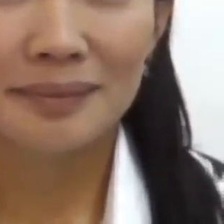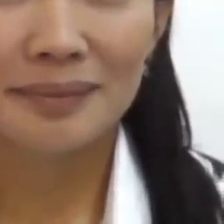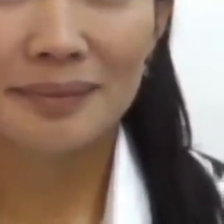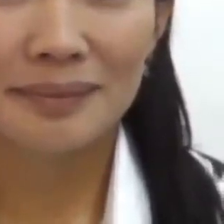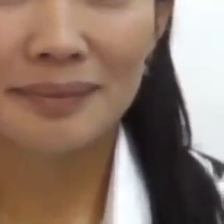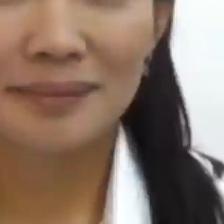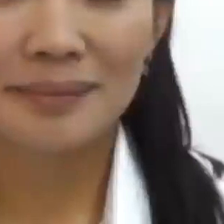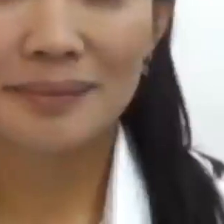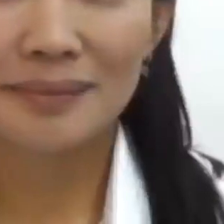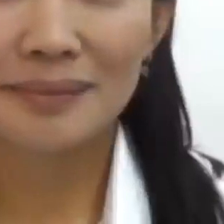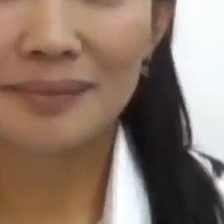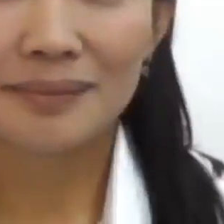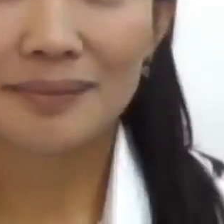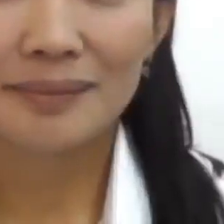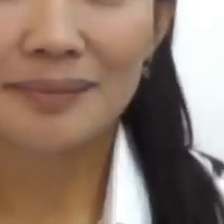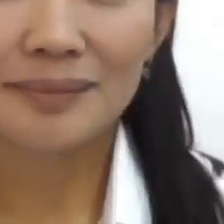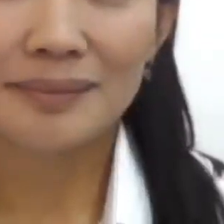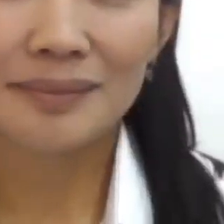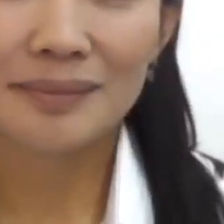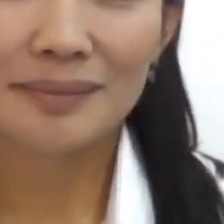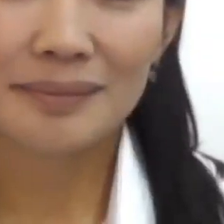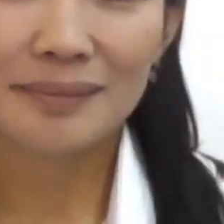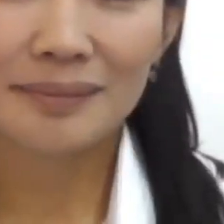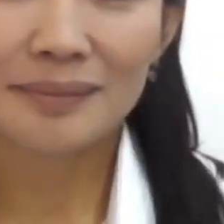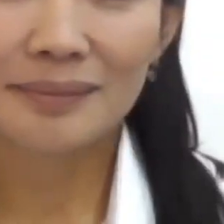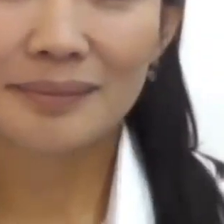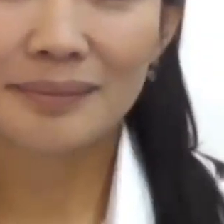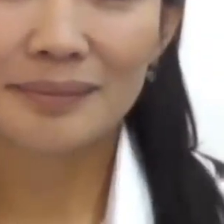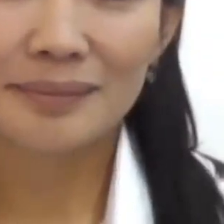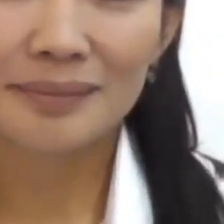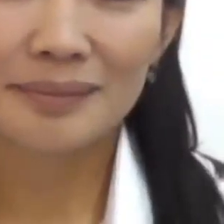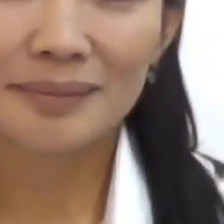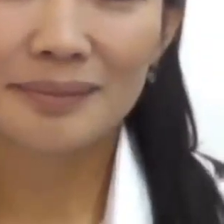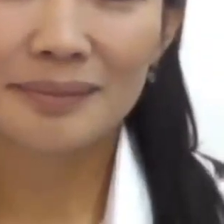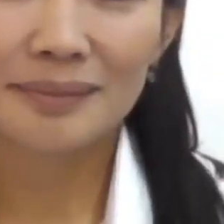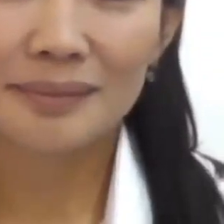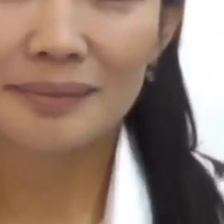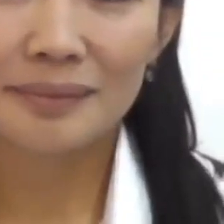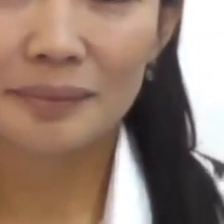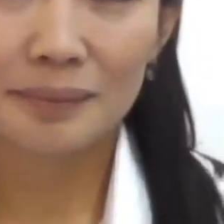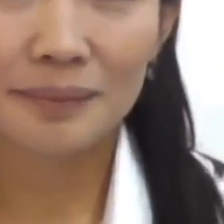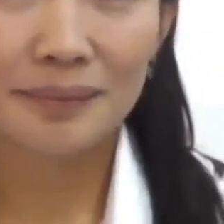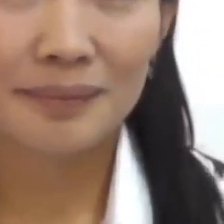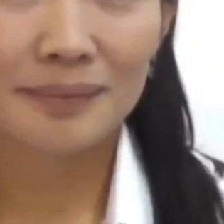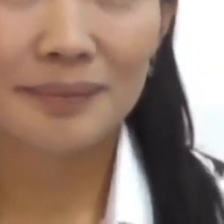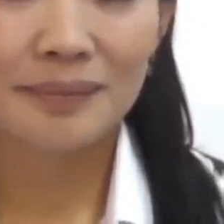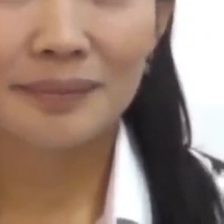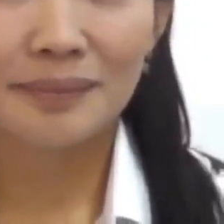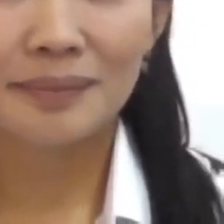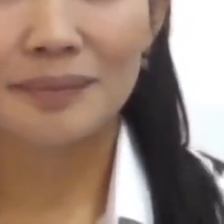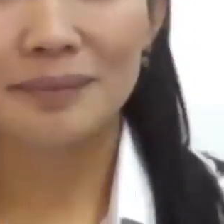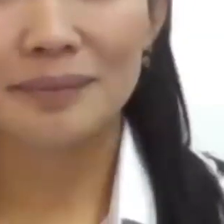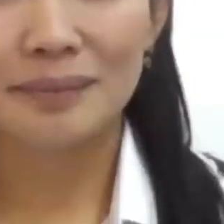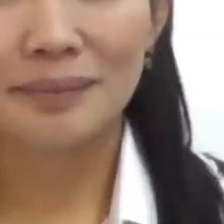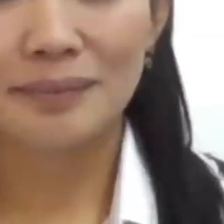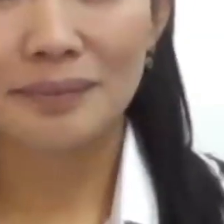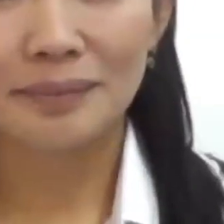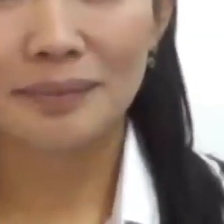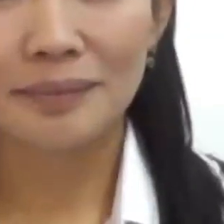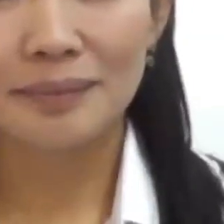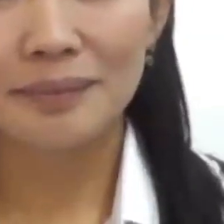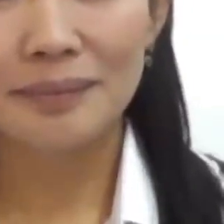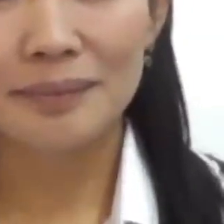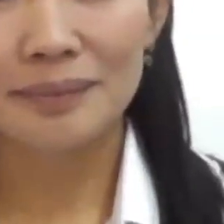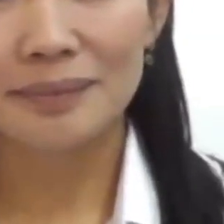ondulados, tenho a pele parda, um biotipo bem próximo da região ali dos Andes, né? Da fronteira com a Bolívia, que é onde